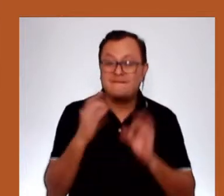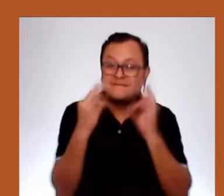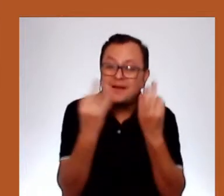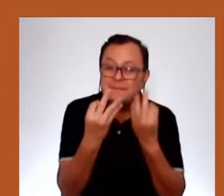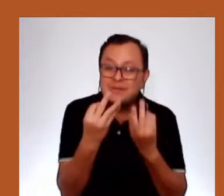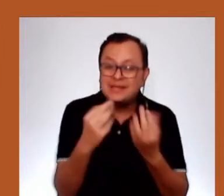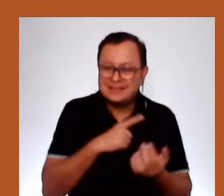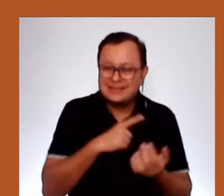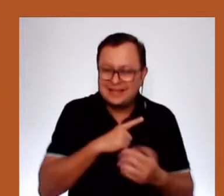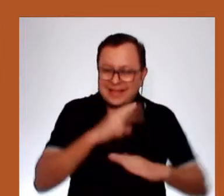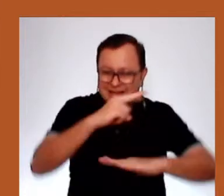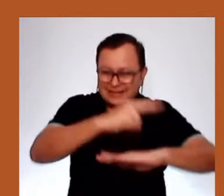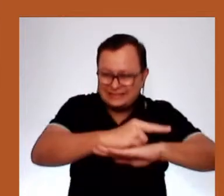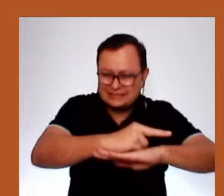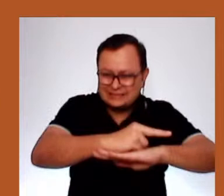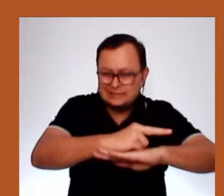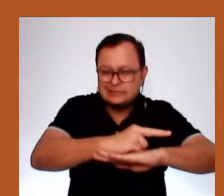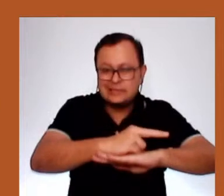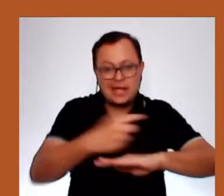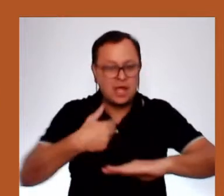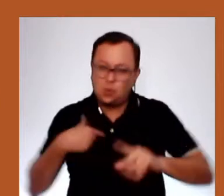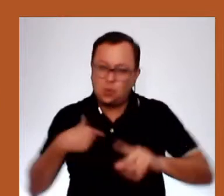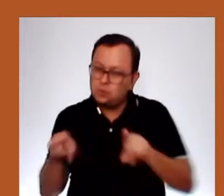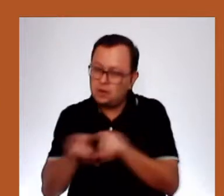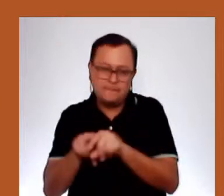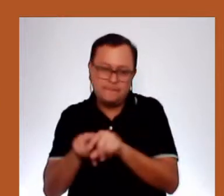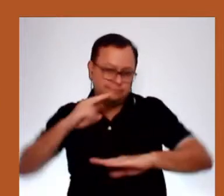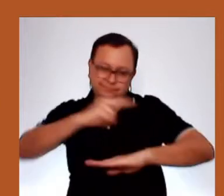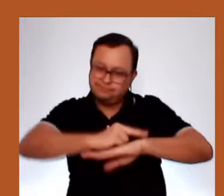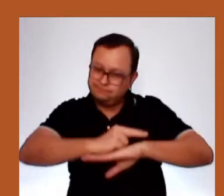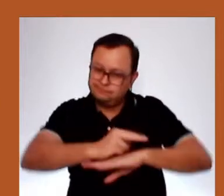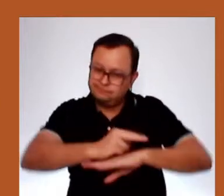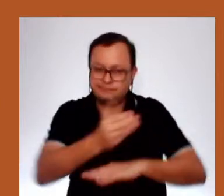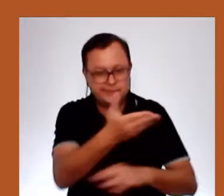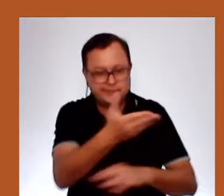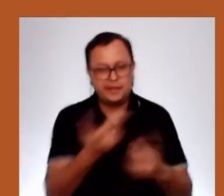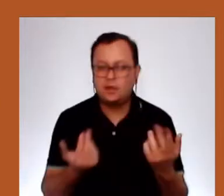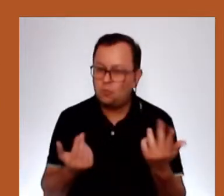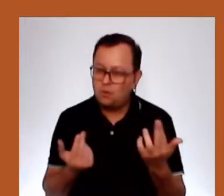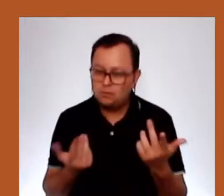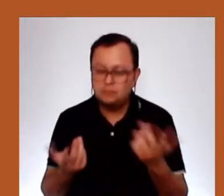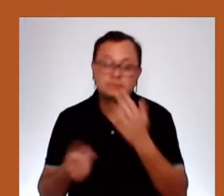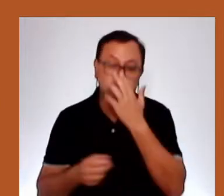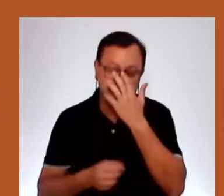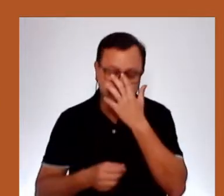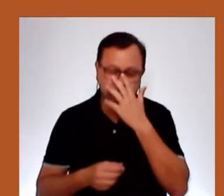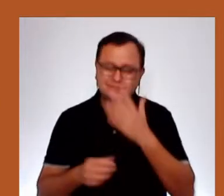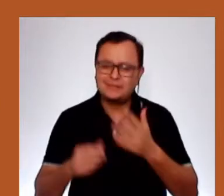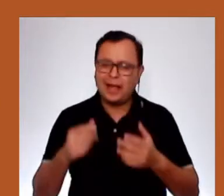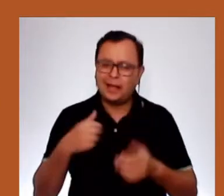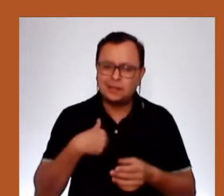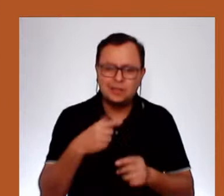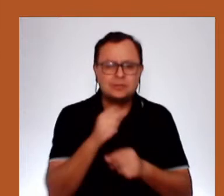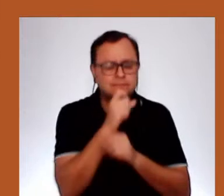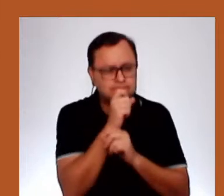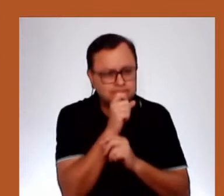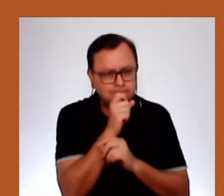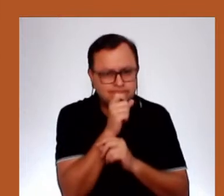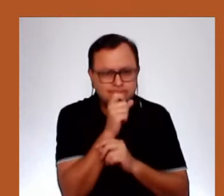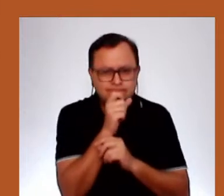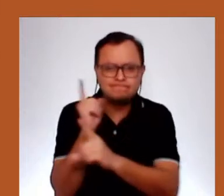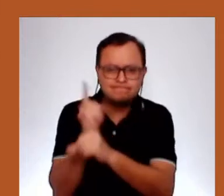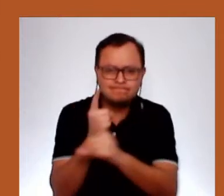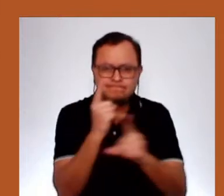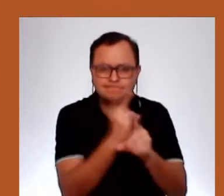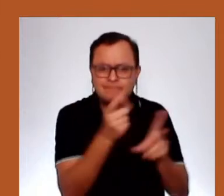se hospitaliza, né? A gente passa a viver o cotidiano desse hospital. Ali eu fui começando a ver